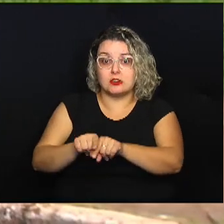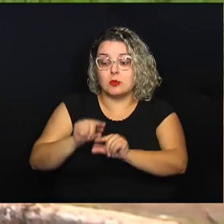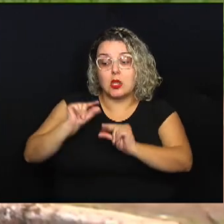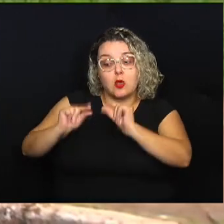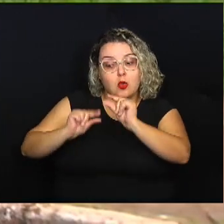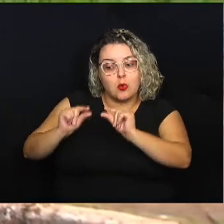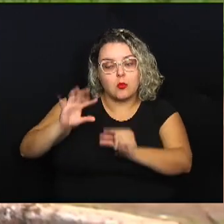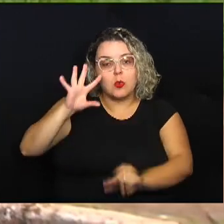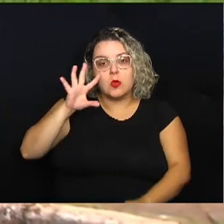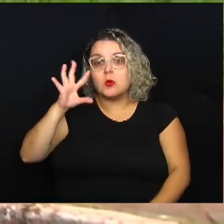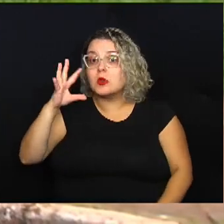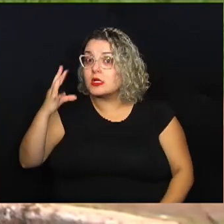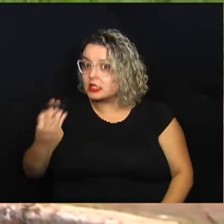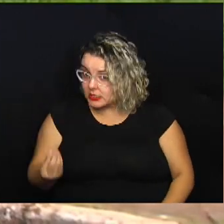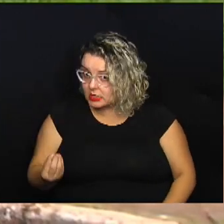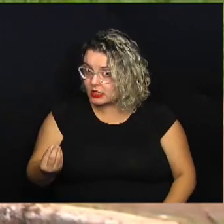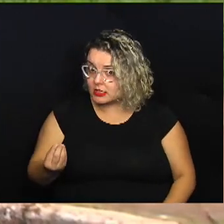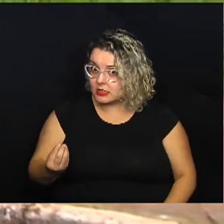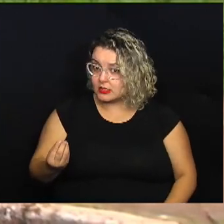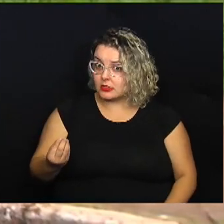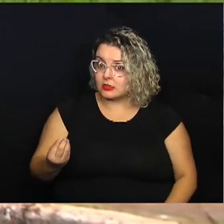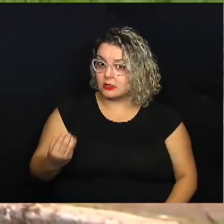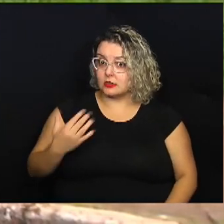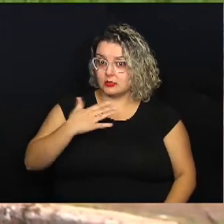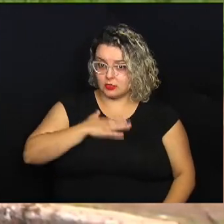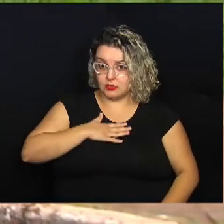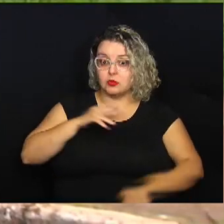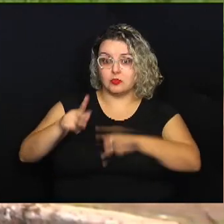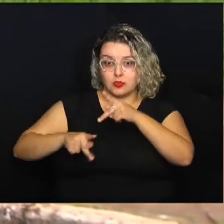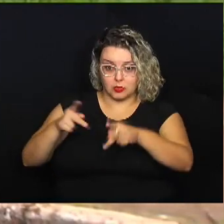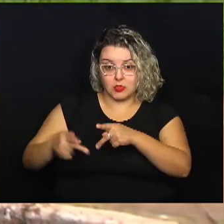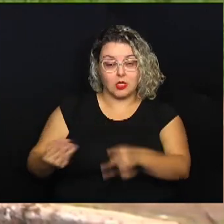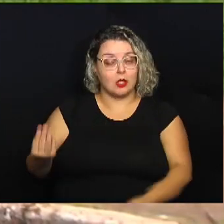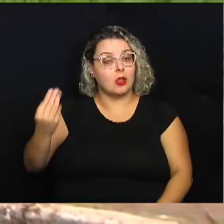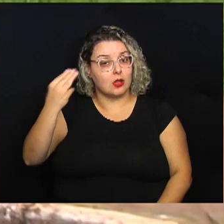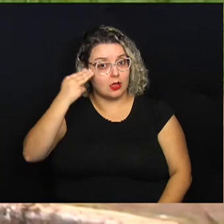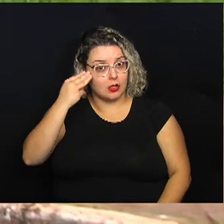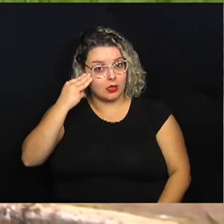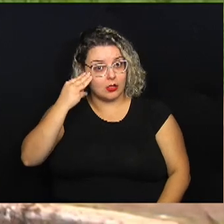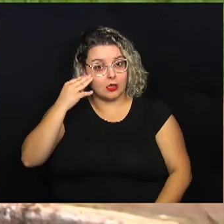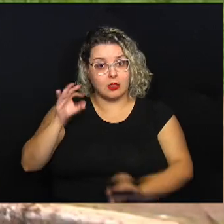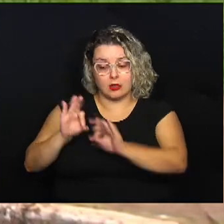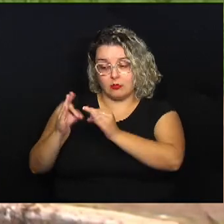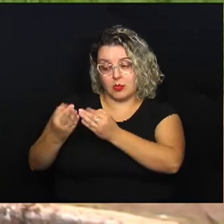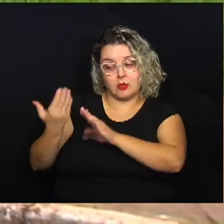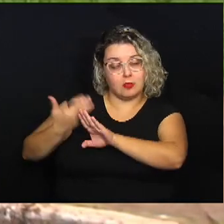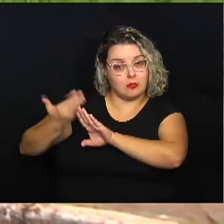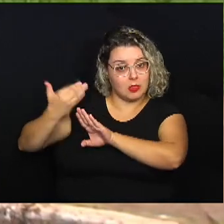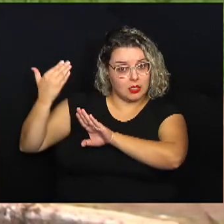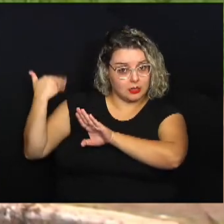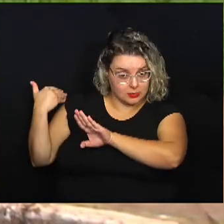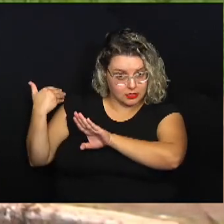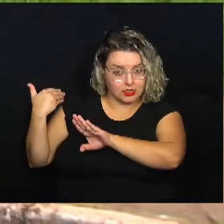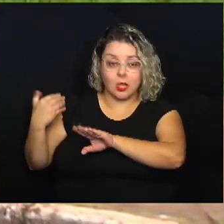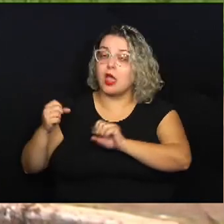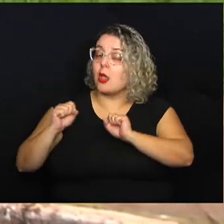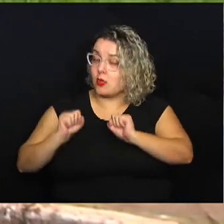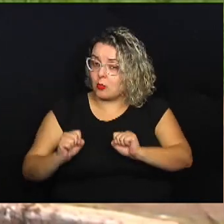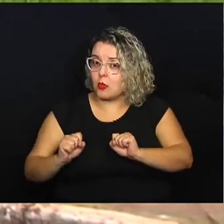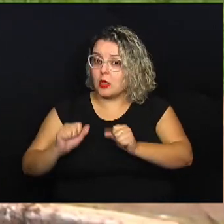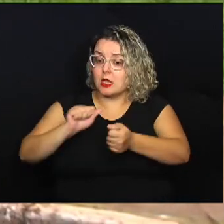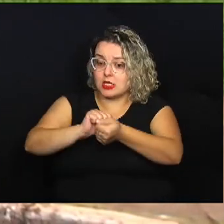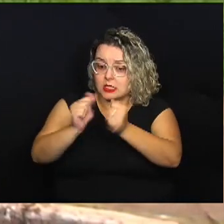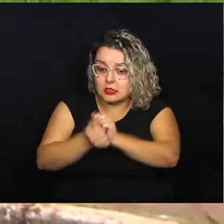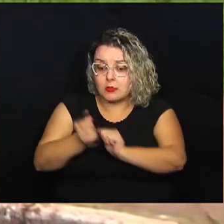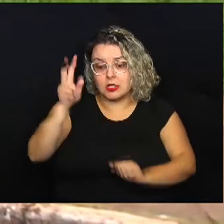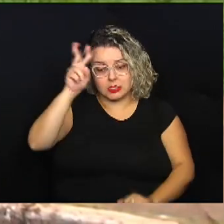desse conhecimento em forma de memória do meu antepassado e trazer essa reparação